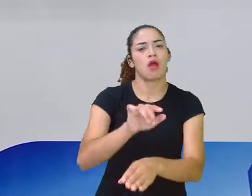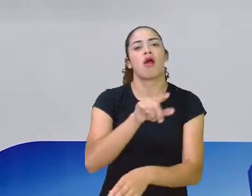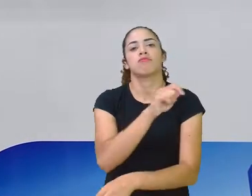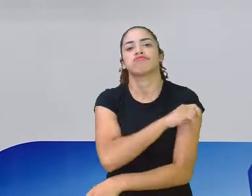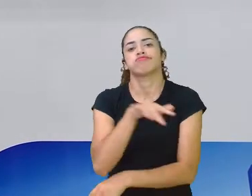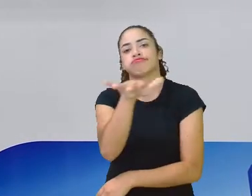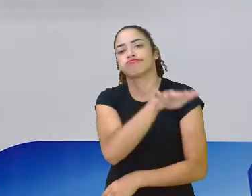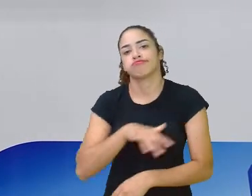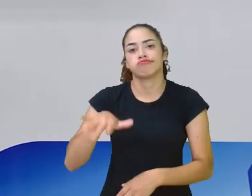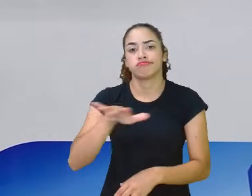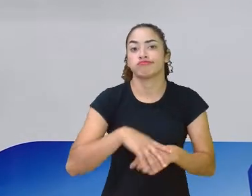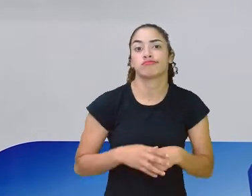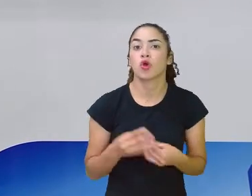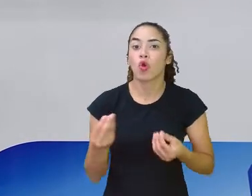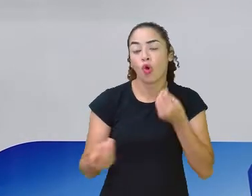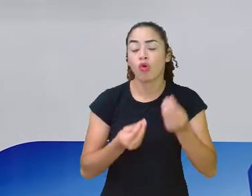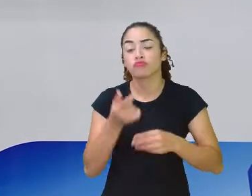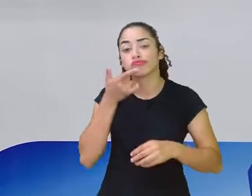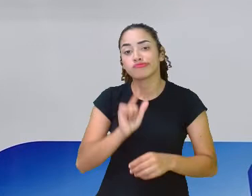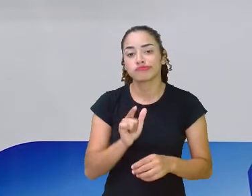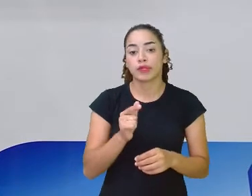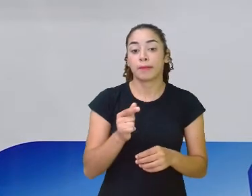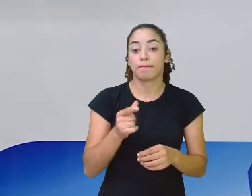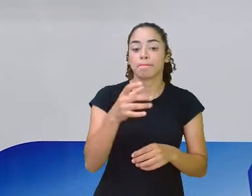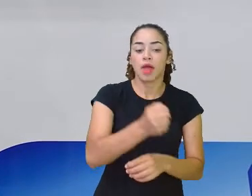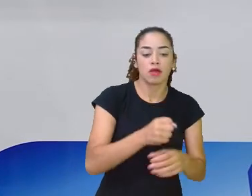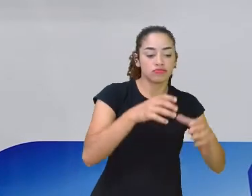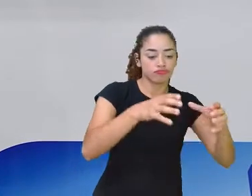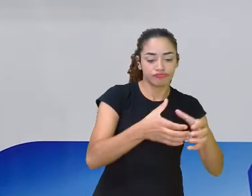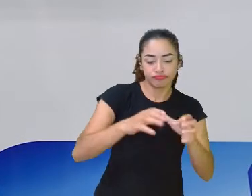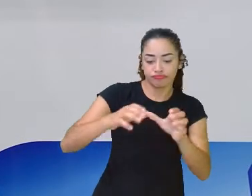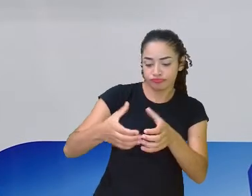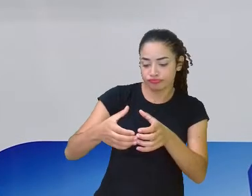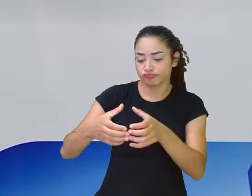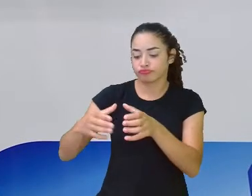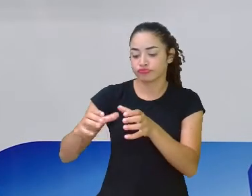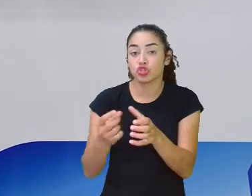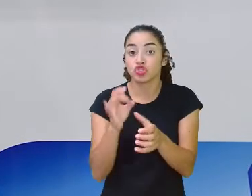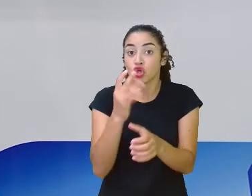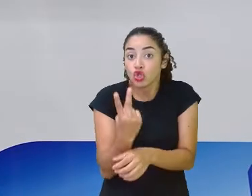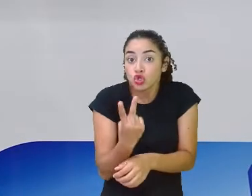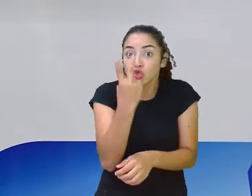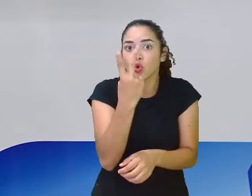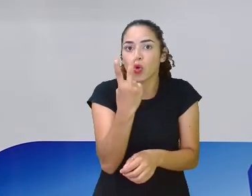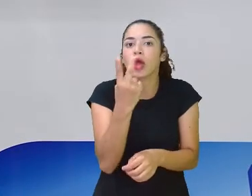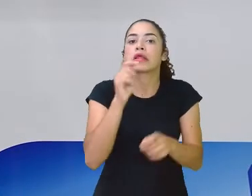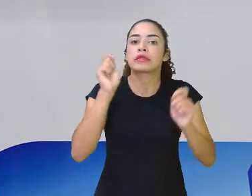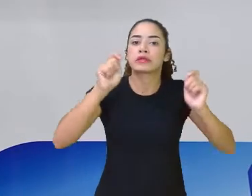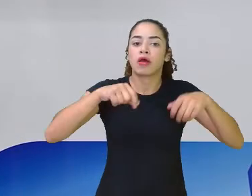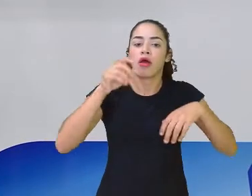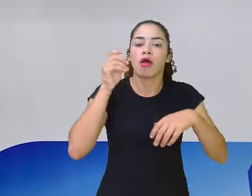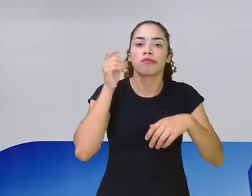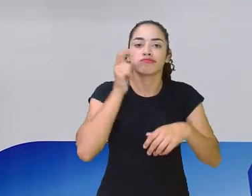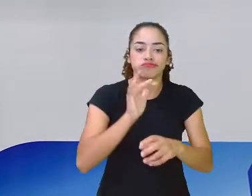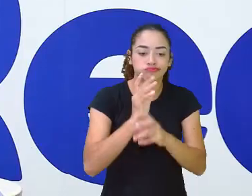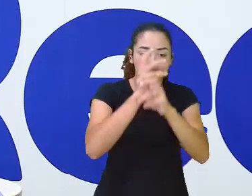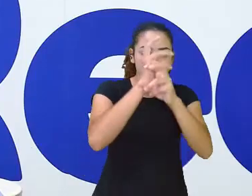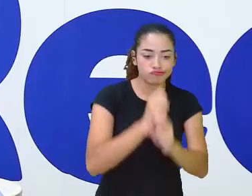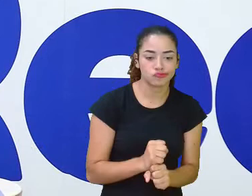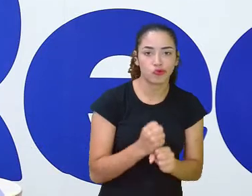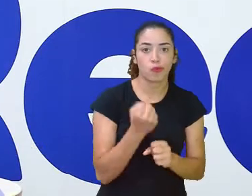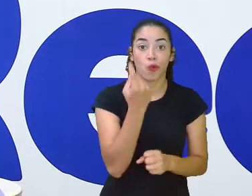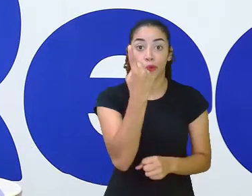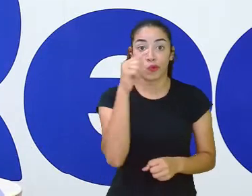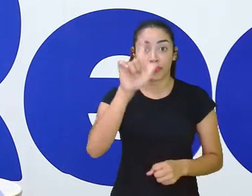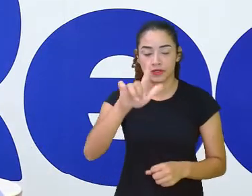Como é que a gente pode pegar aí no mínimo 2 copos de cada desse para chegar a 1 litro? Deixa eu ver o que você vai dizer. Professora Kátia,